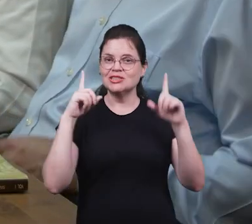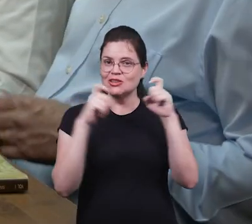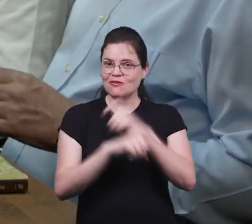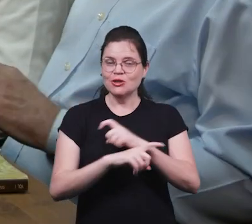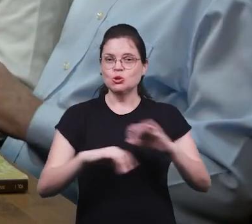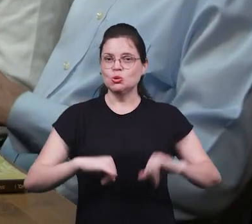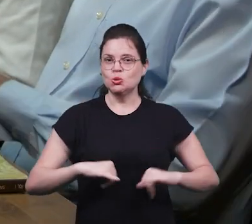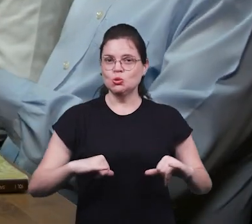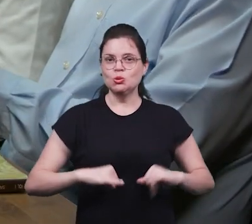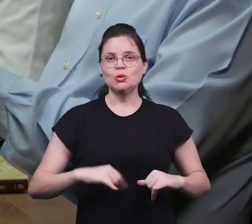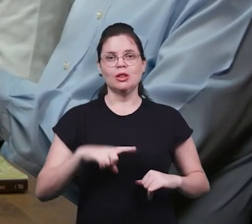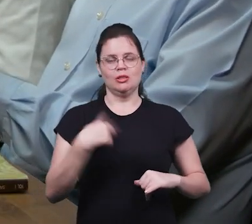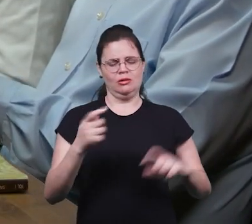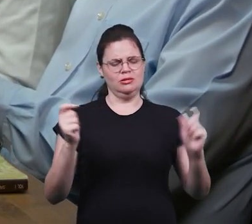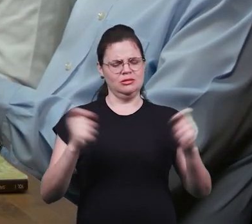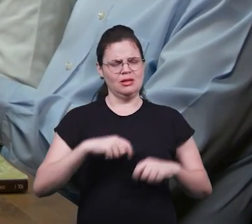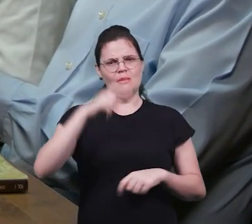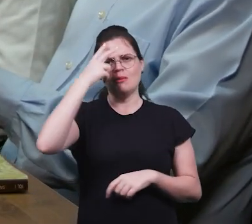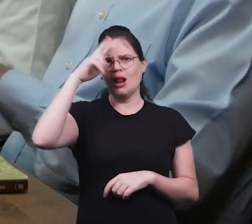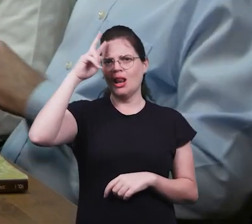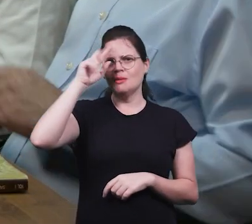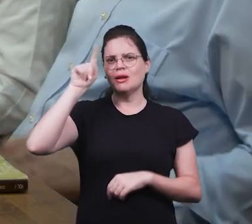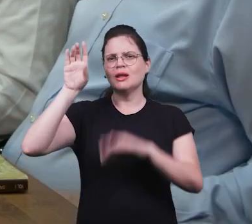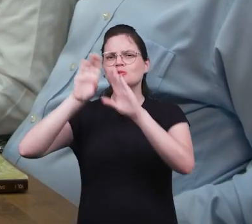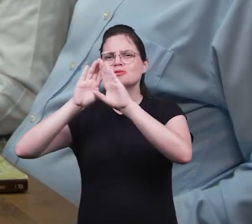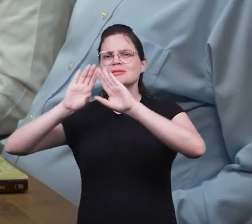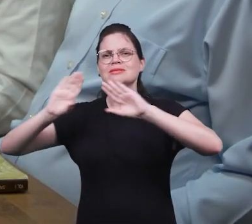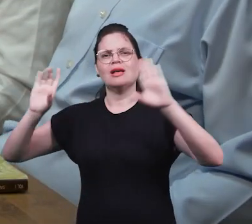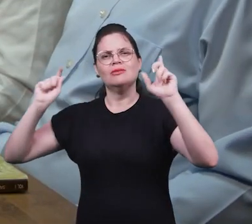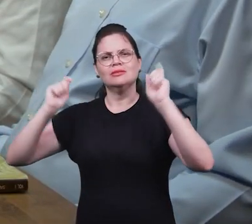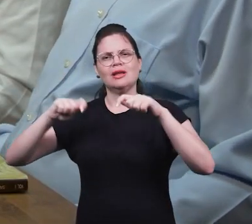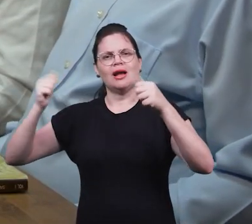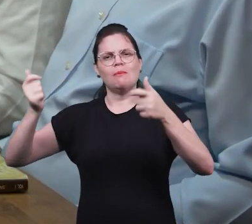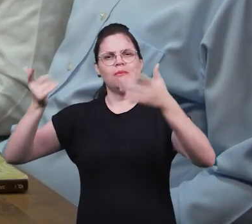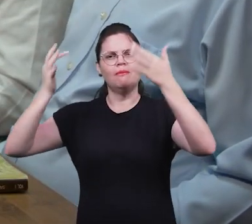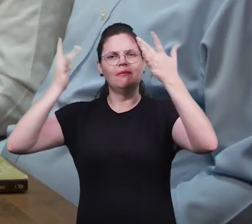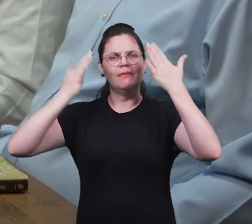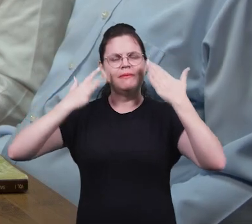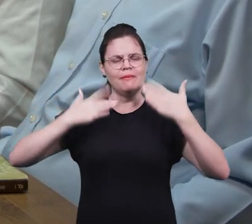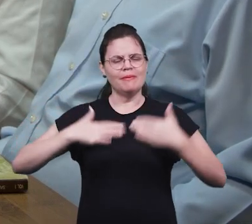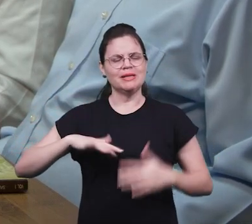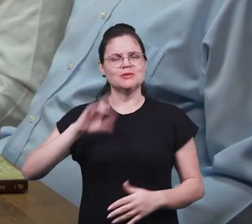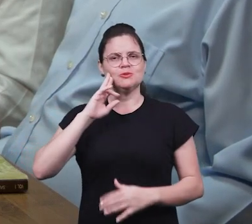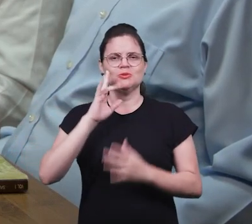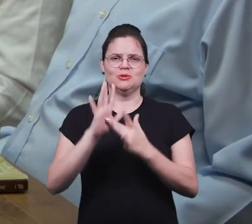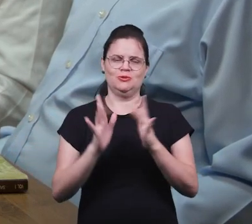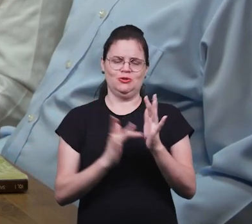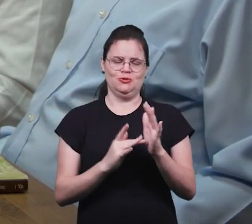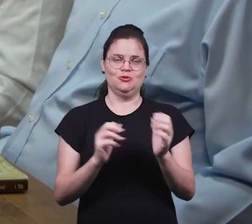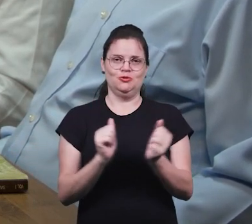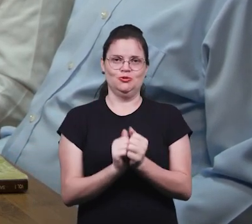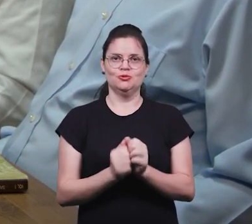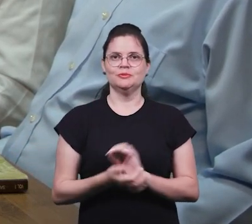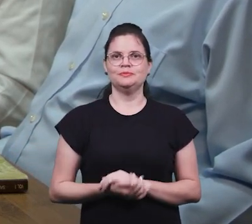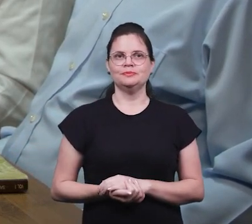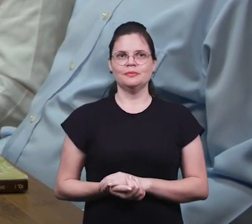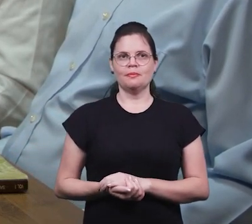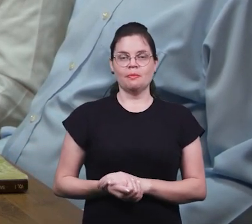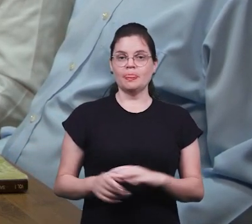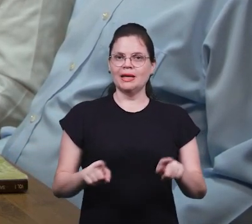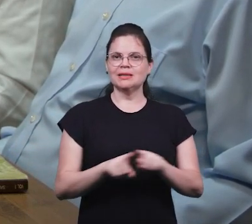Um outro detalhe que eu acho maravilhoso na arca, até o pastor Diniz citou, porque a arca tinha várias